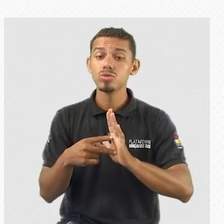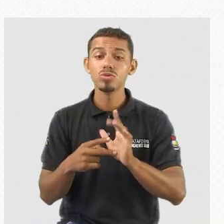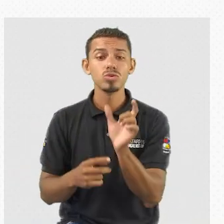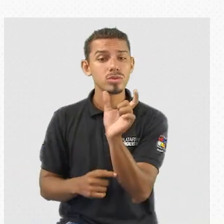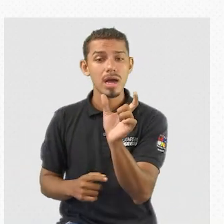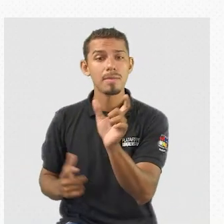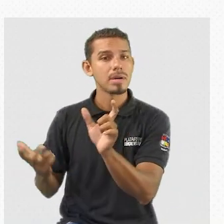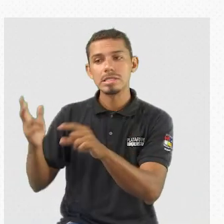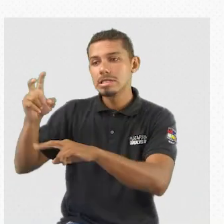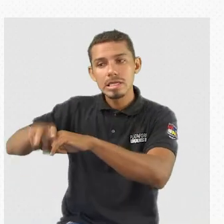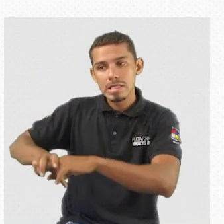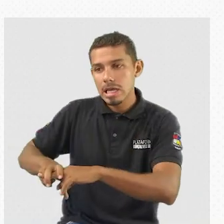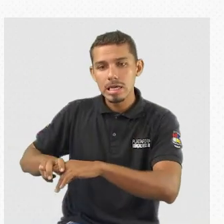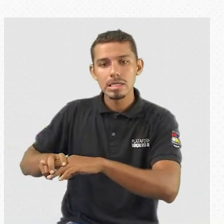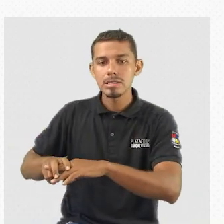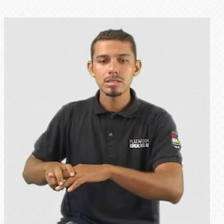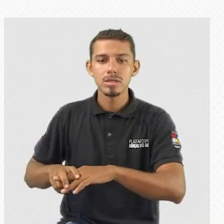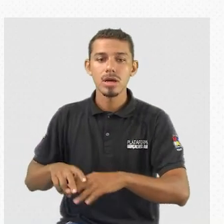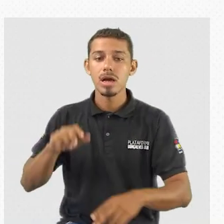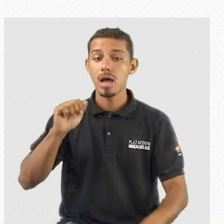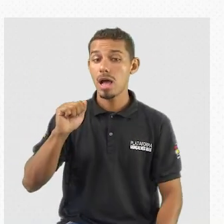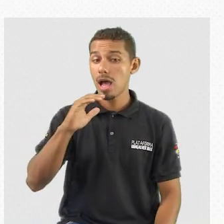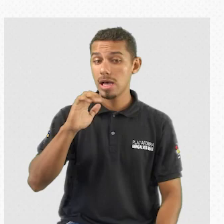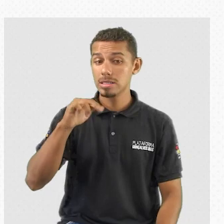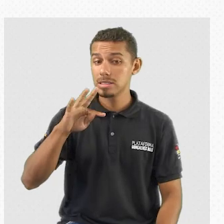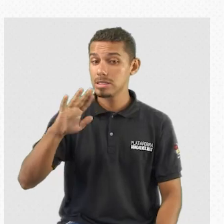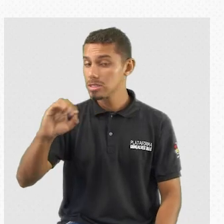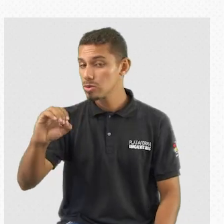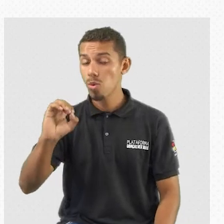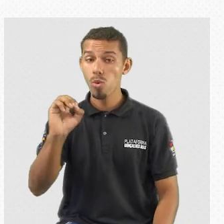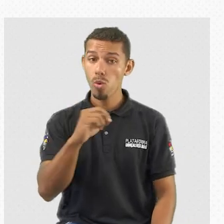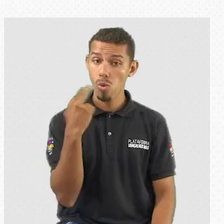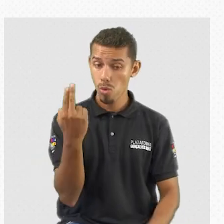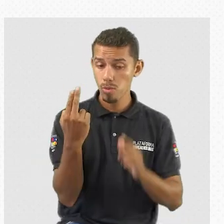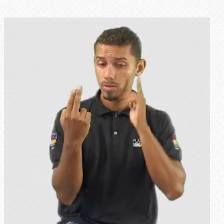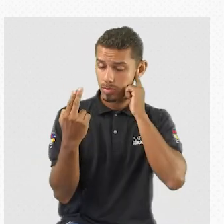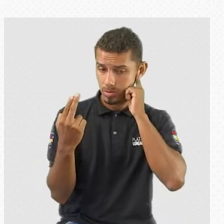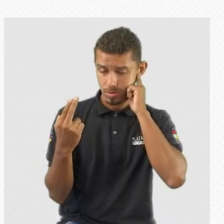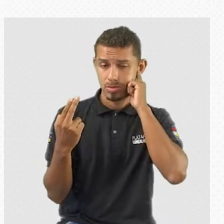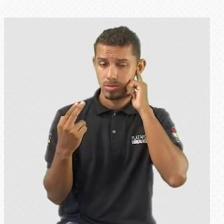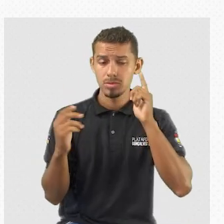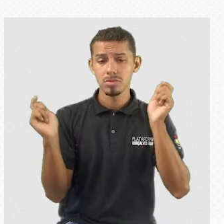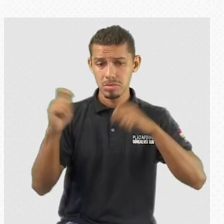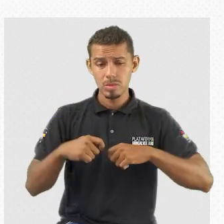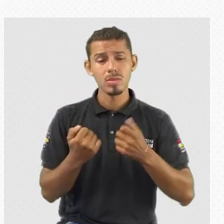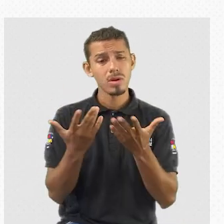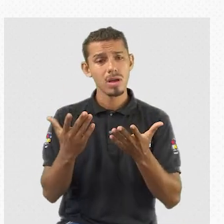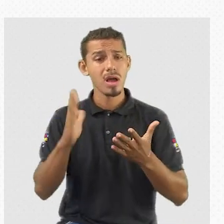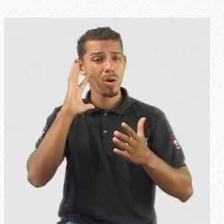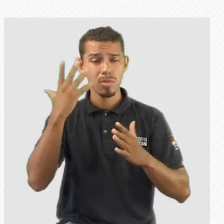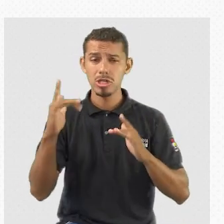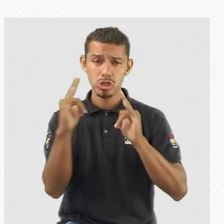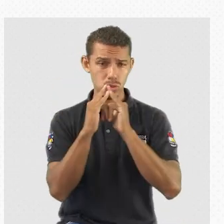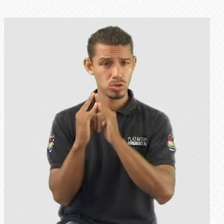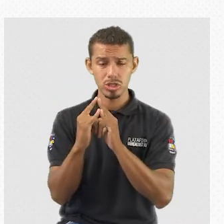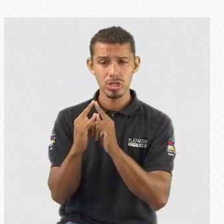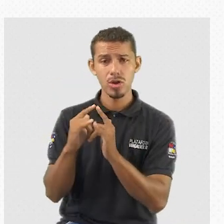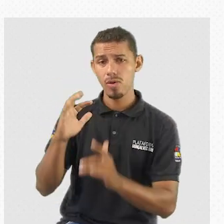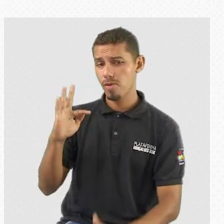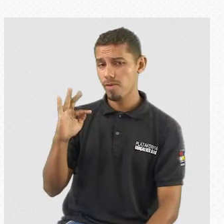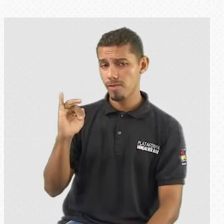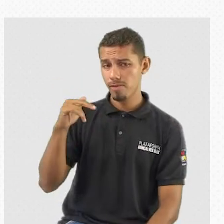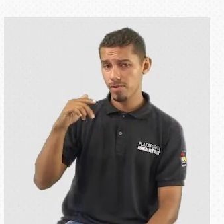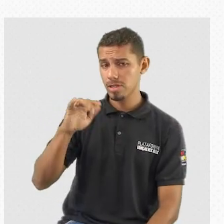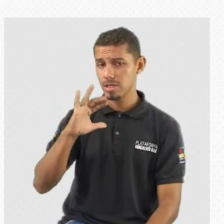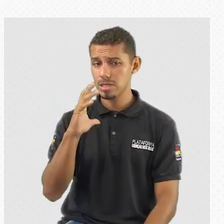para sentar, né? Um banco ali, que significa um assento, ou eu posso estar me referindo a uma instituição financeira, né?